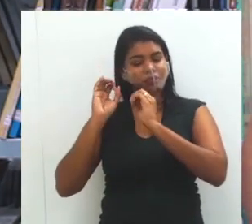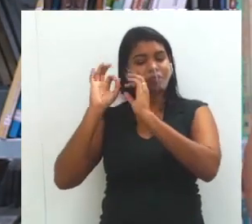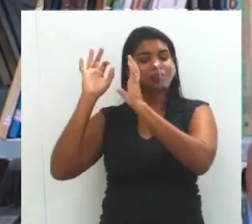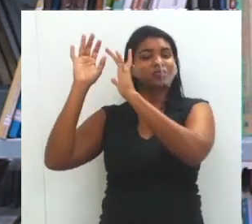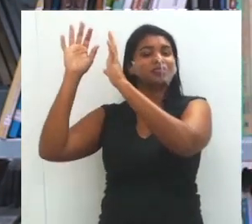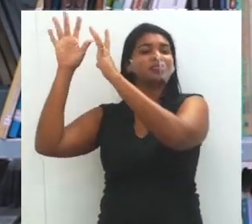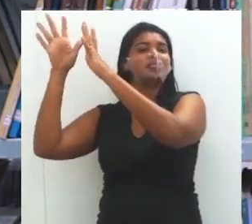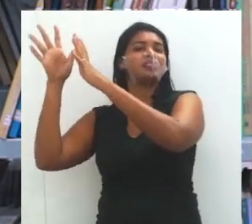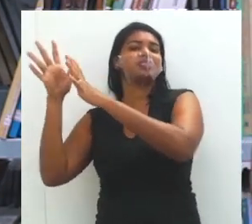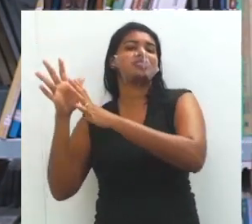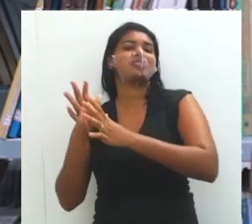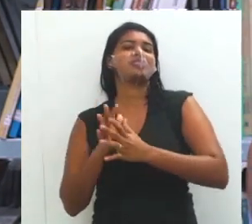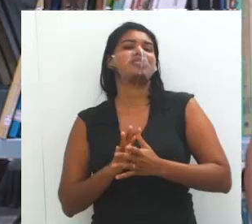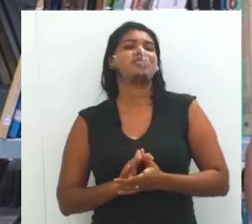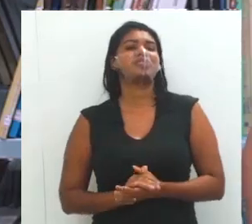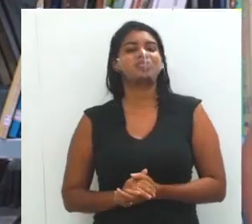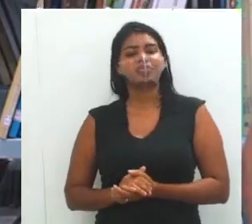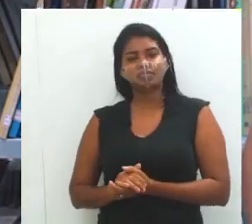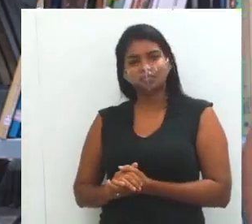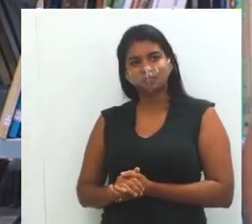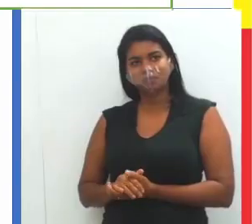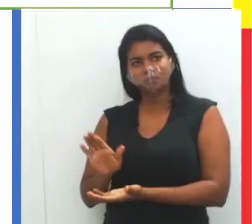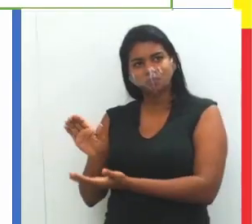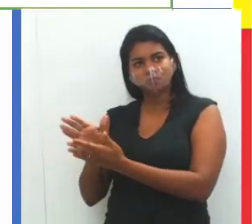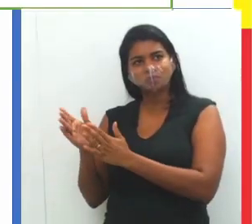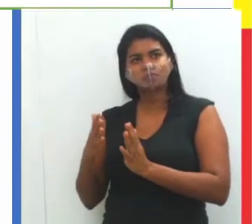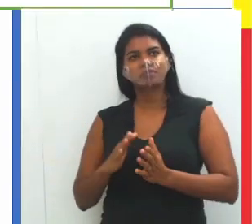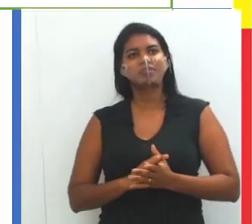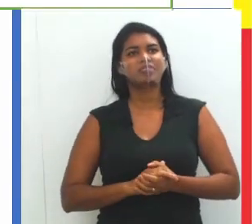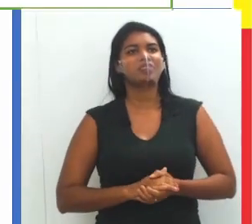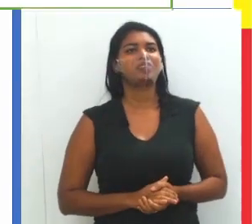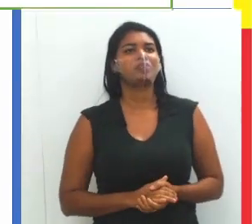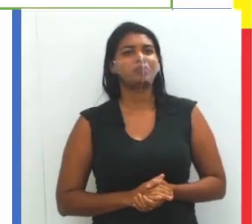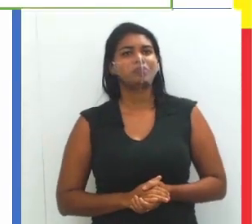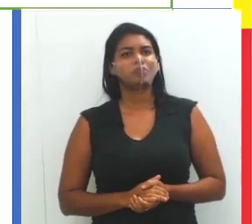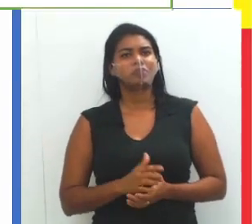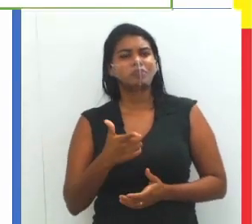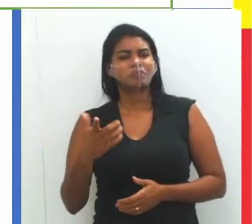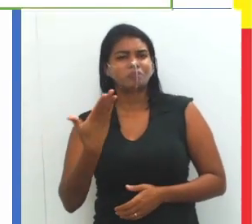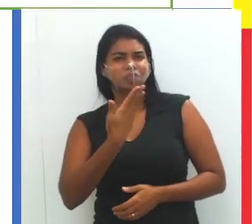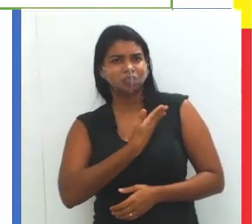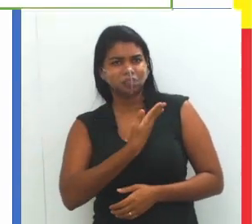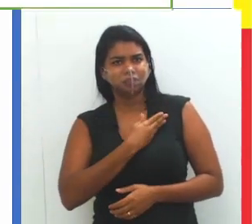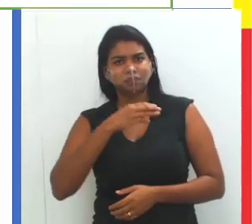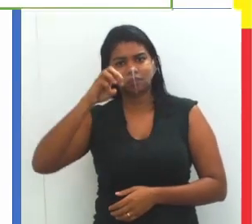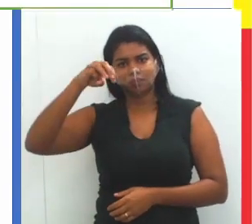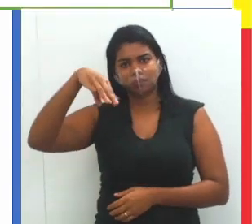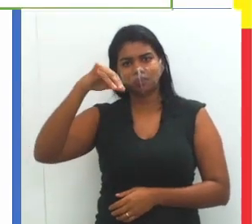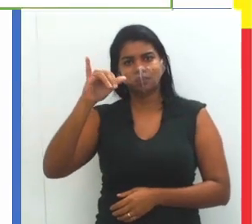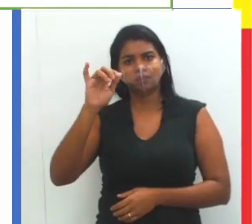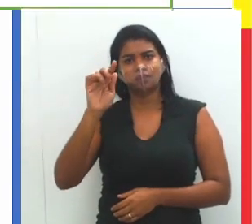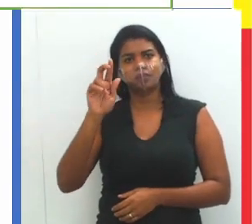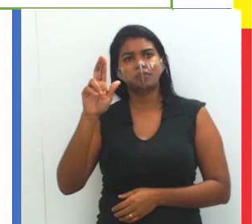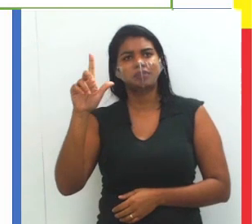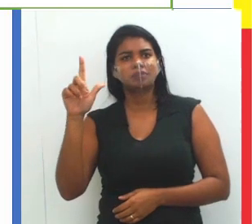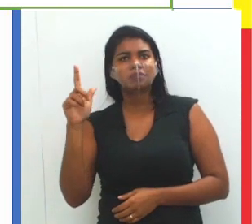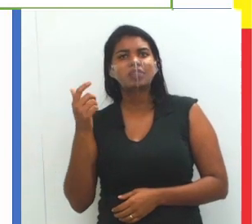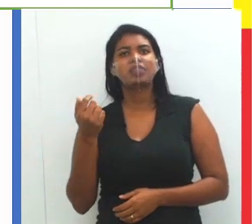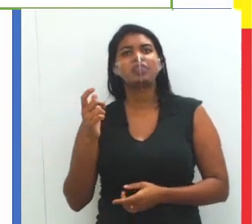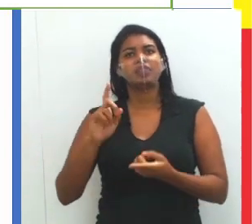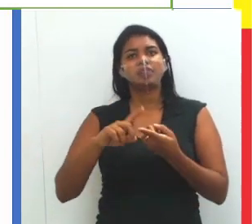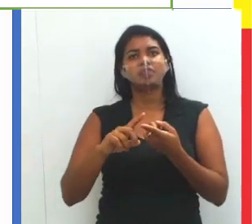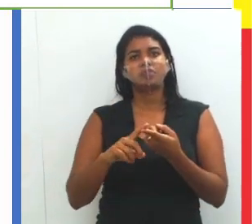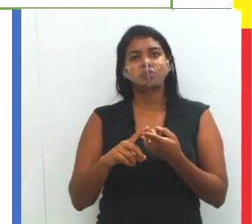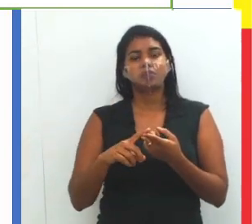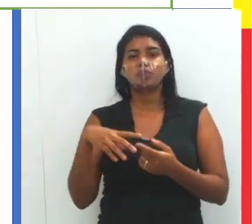levando a questão desse traço nordestino. Veja que ele fez parceria com Miguel Lima, que colocava